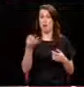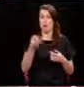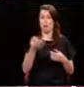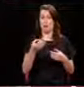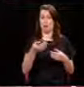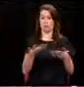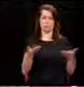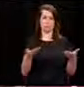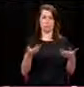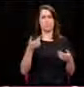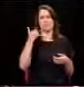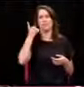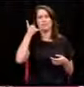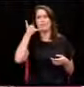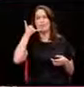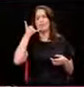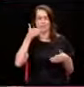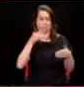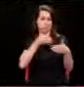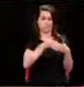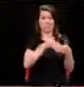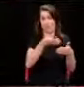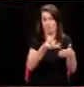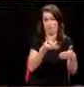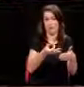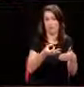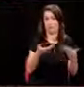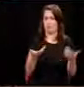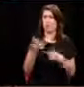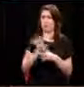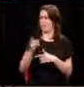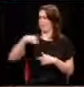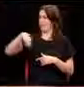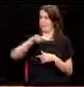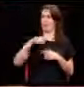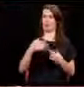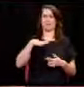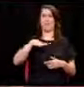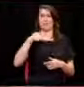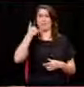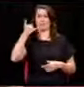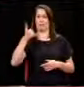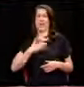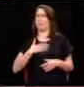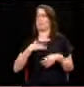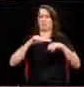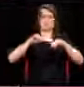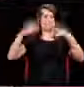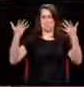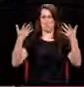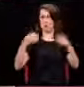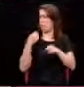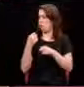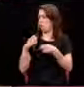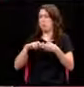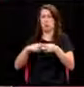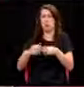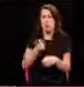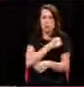comunicação. Vamos imaginar-nos nós, agora queremos telefonar para uma empresa qualquer por um problema que temos em casa,